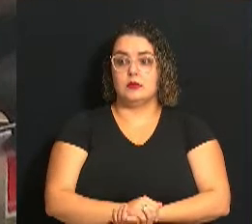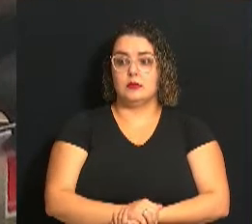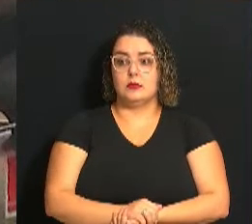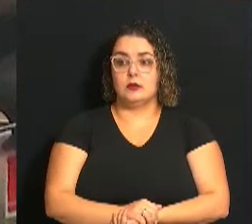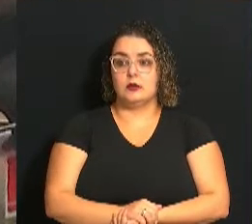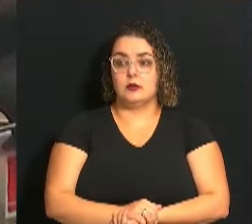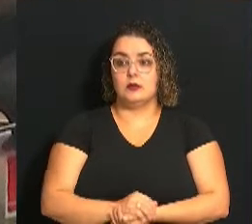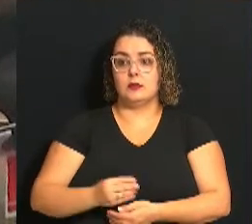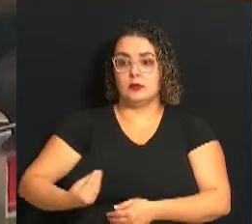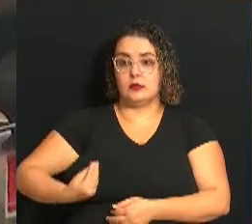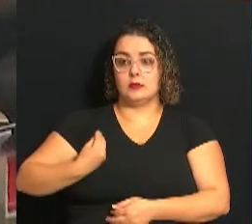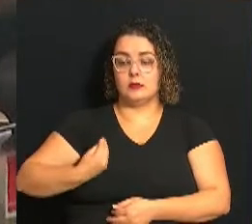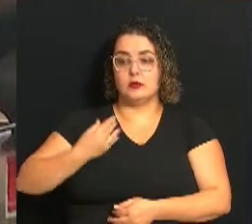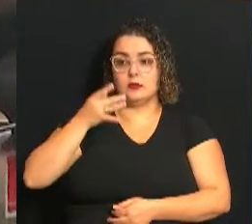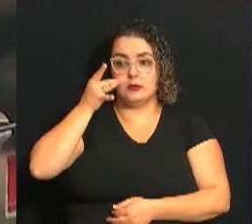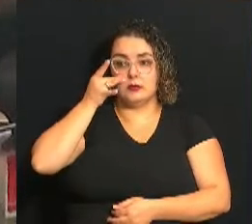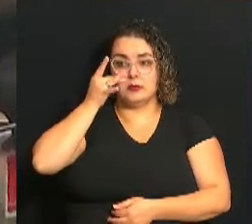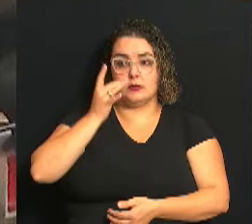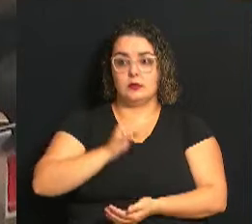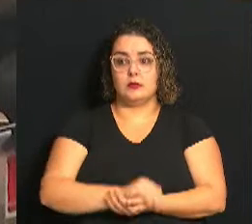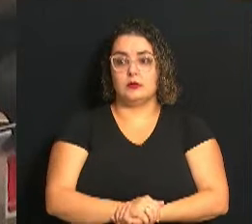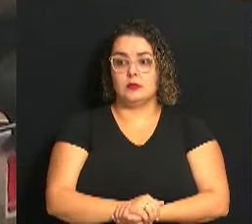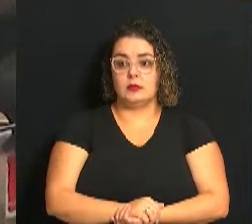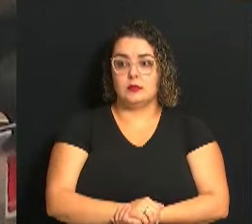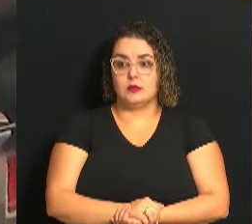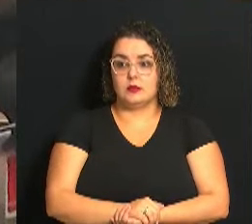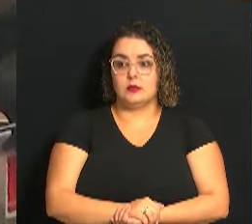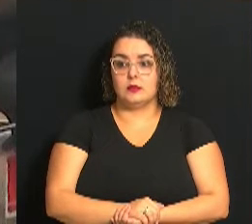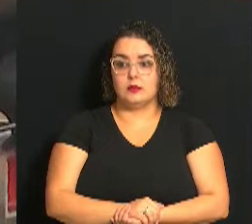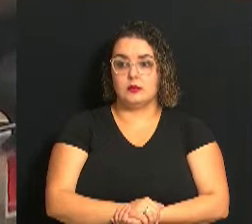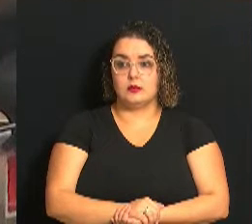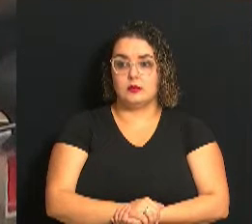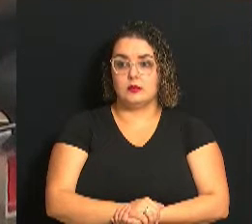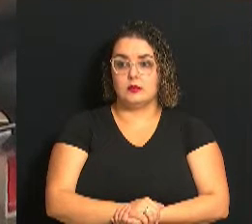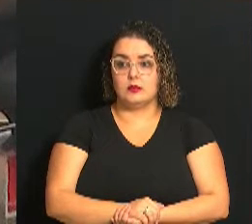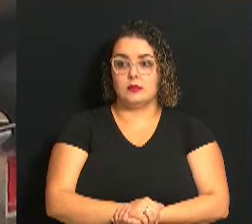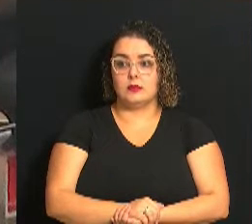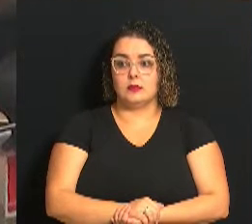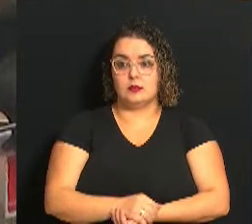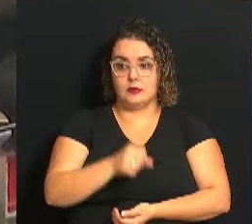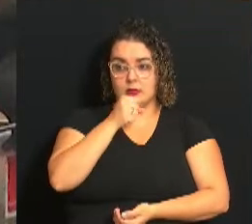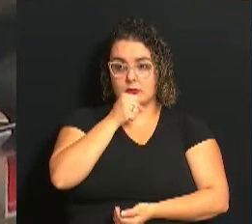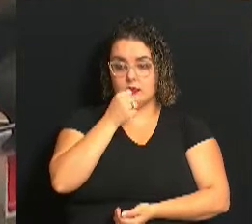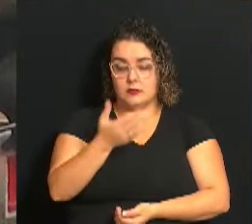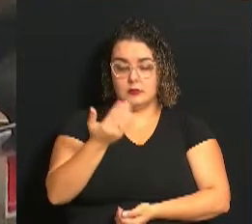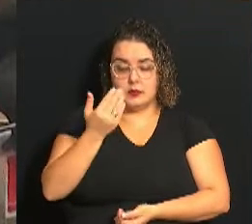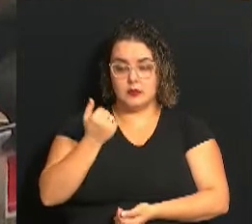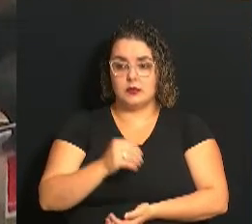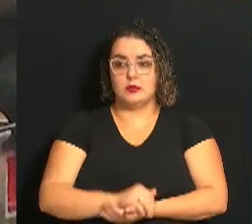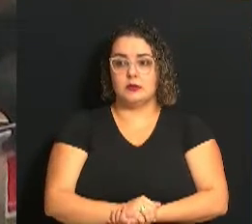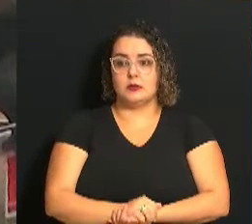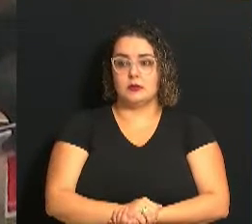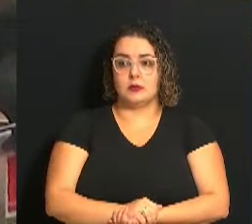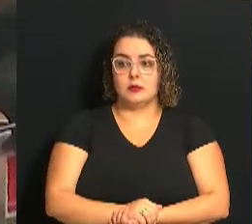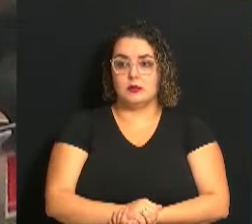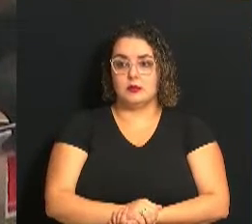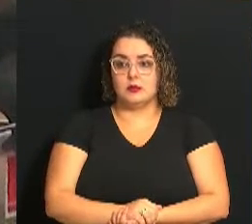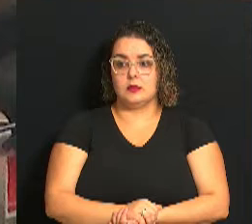público que gostaria de participar. Por gentileza, senhor, se dirija aqui ao microfone da parte